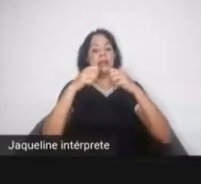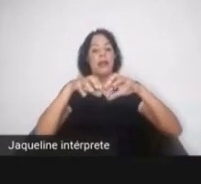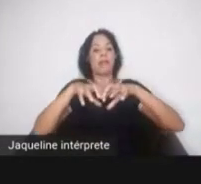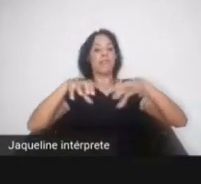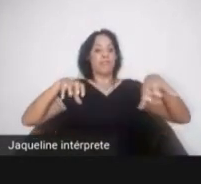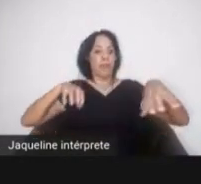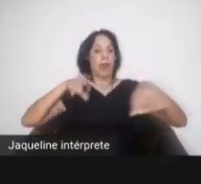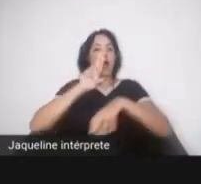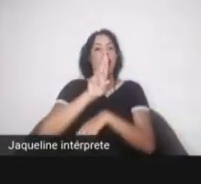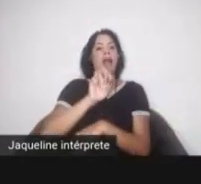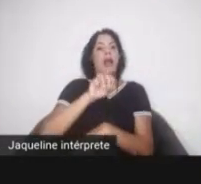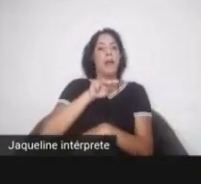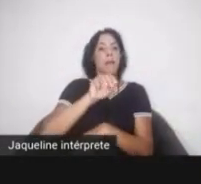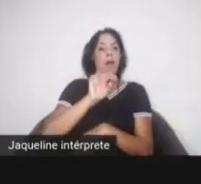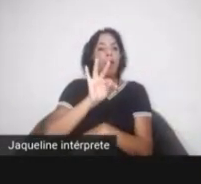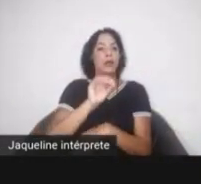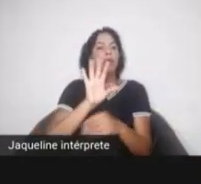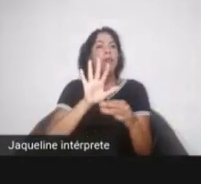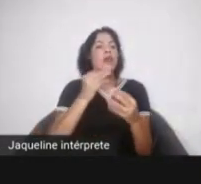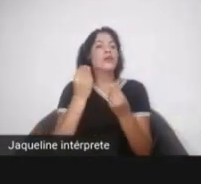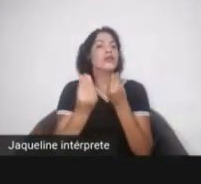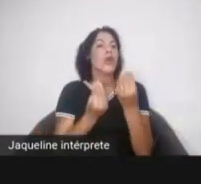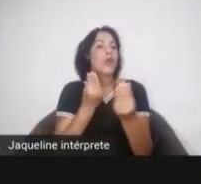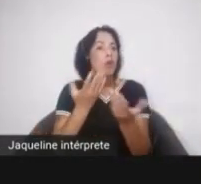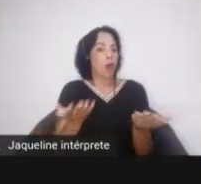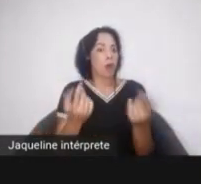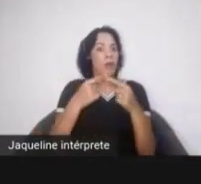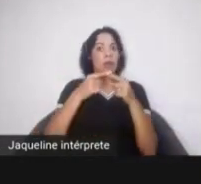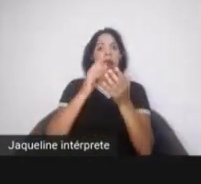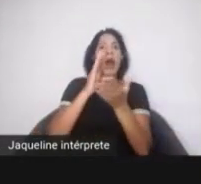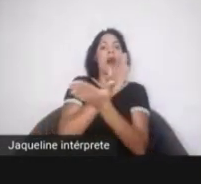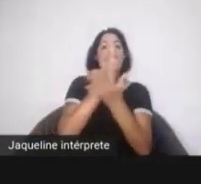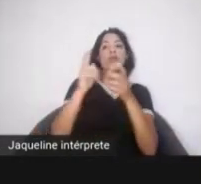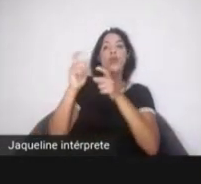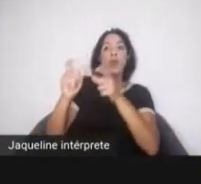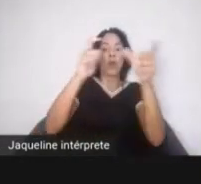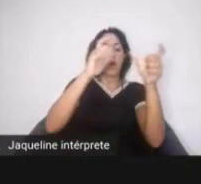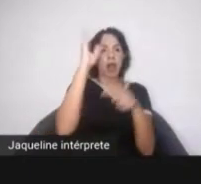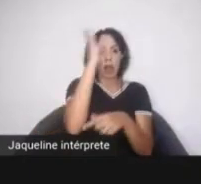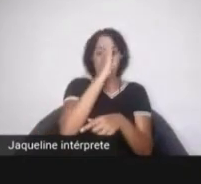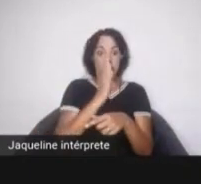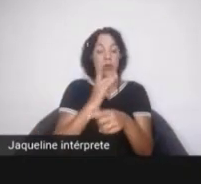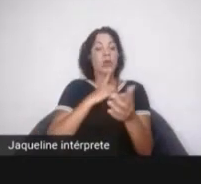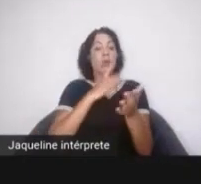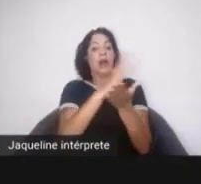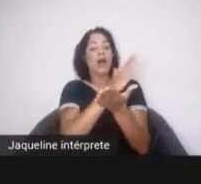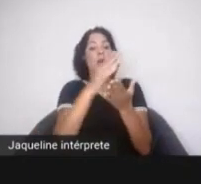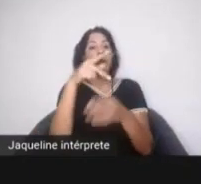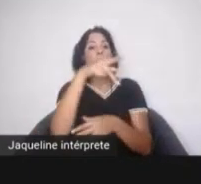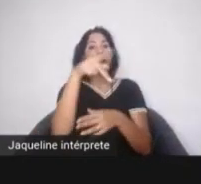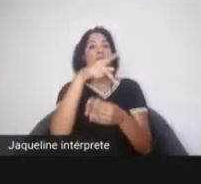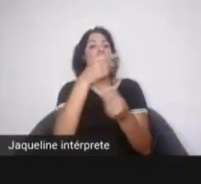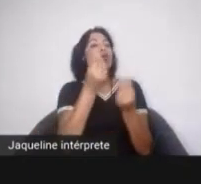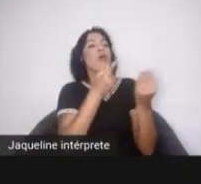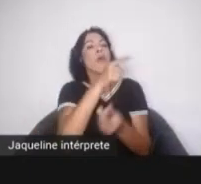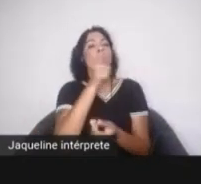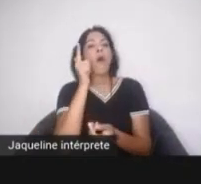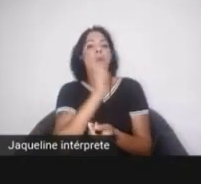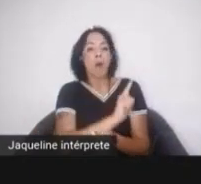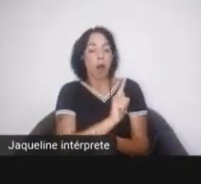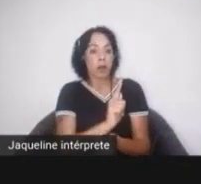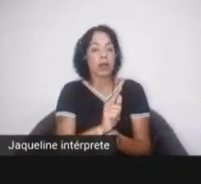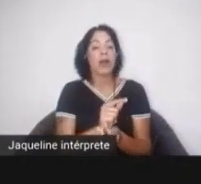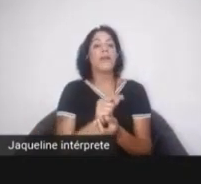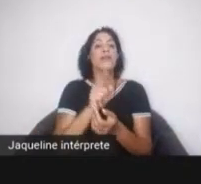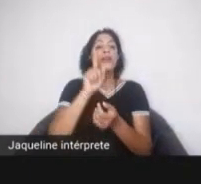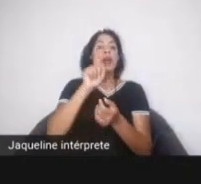forma remota, ou como alguns locais do Brasil e professores estão fazendo? Por meio de articulação